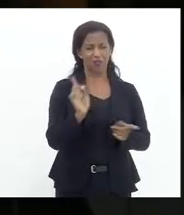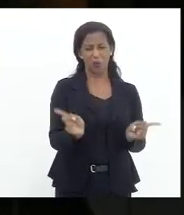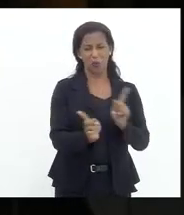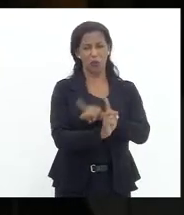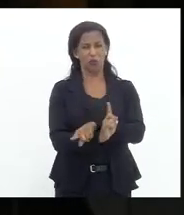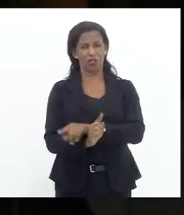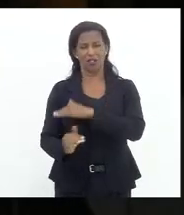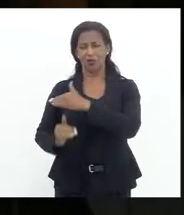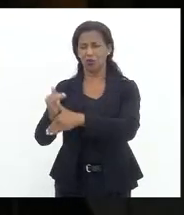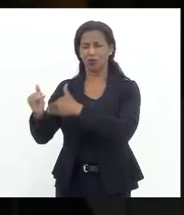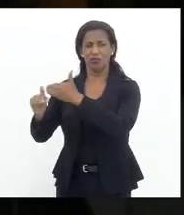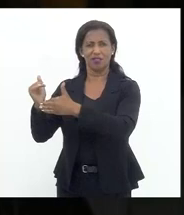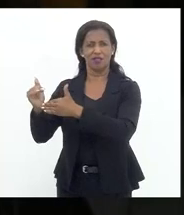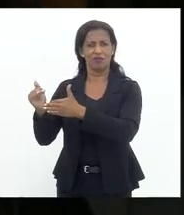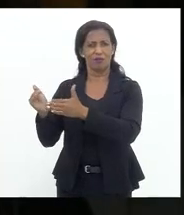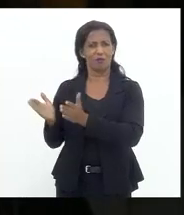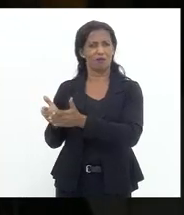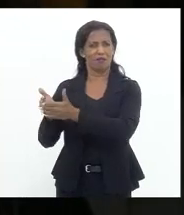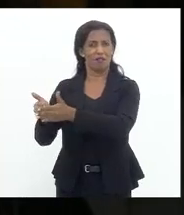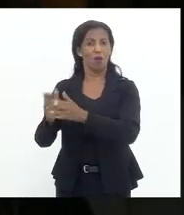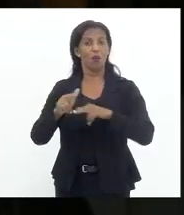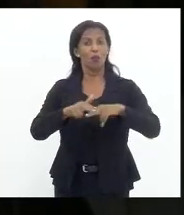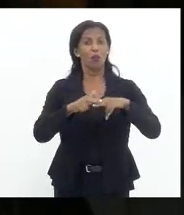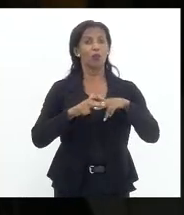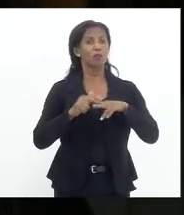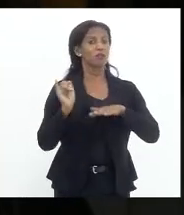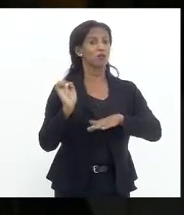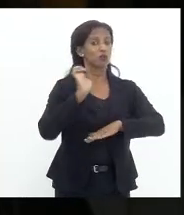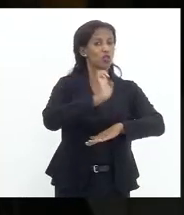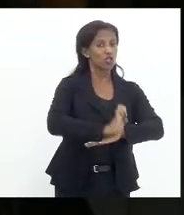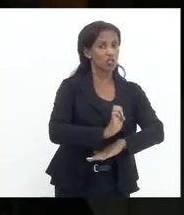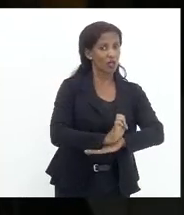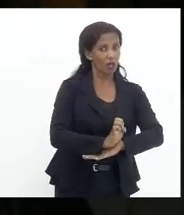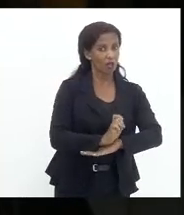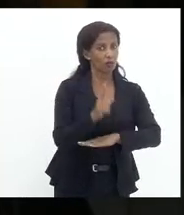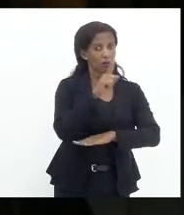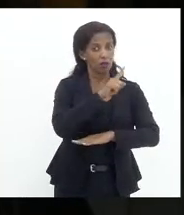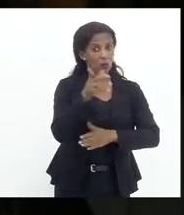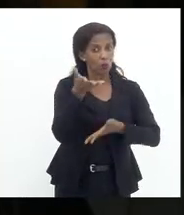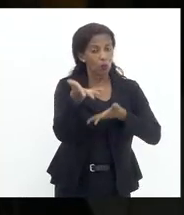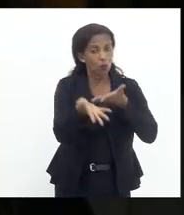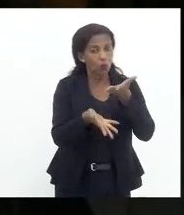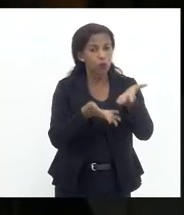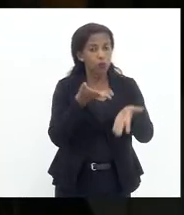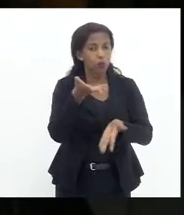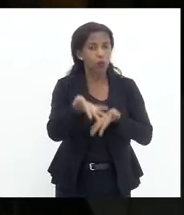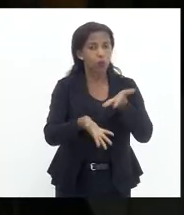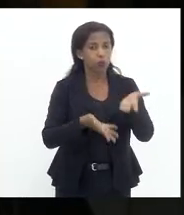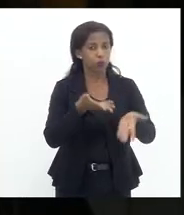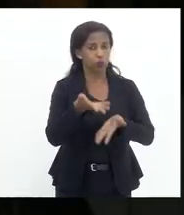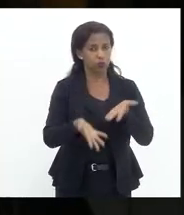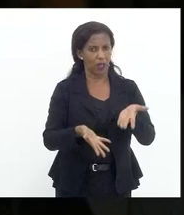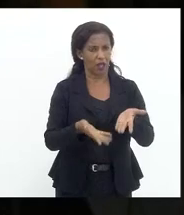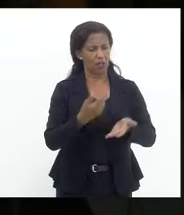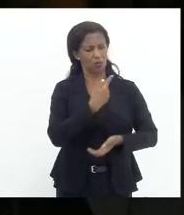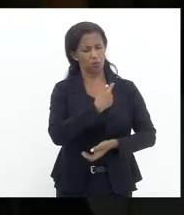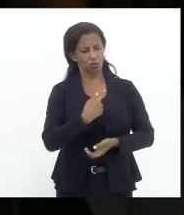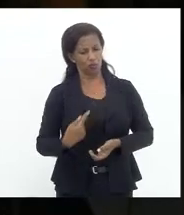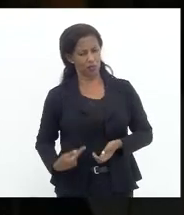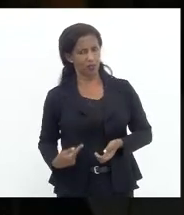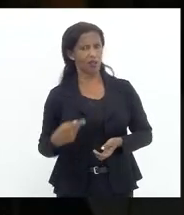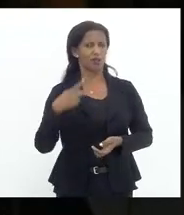contrário, por isso que, se o Estado do Rio de Janeiro não cuidar, o Estado, seus governantes,